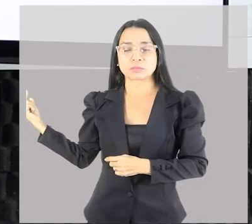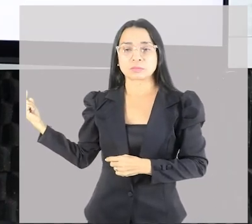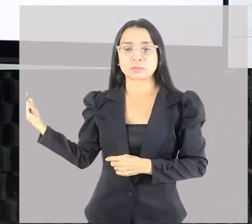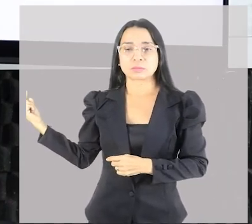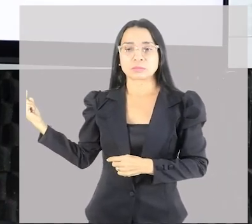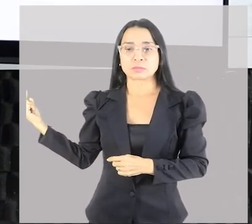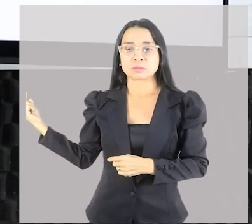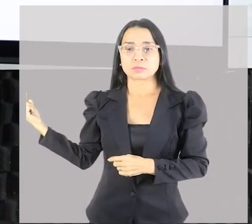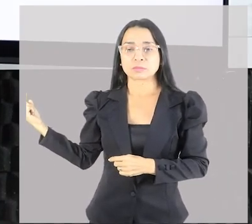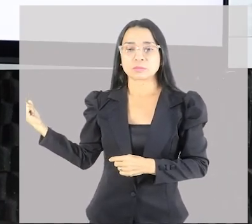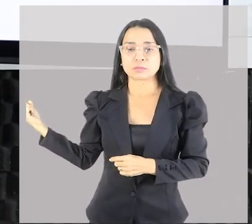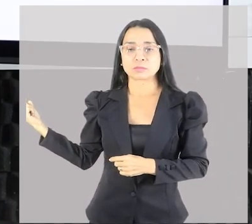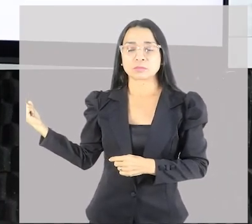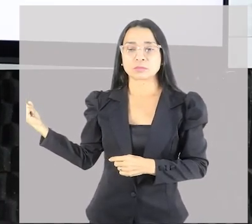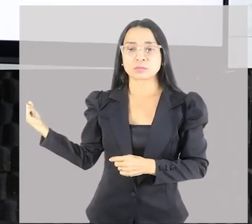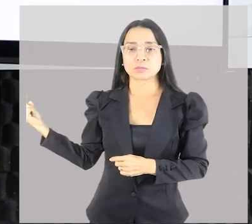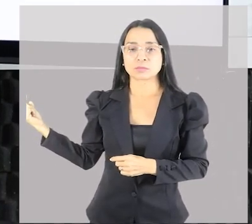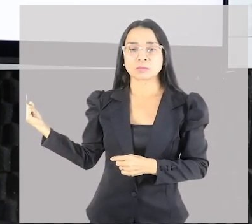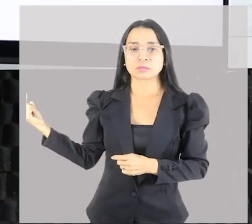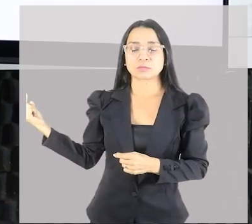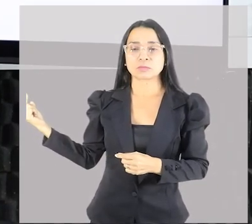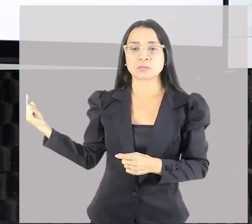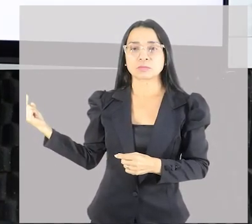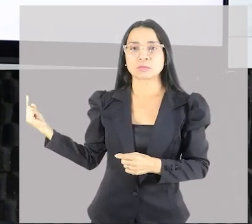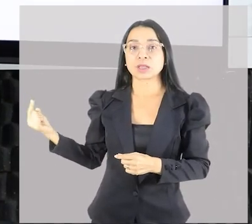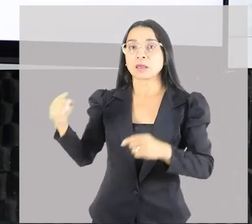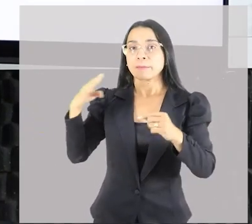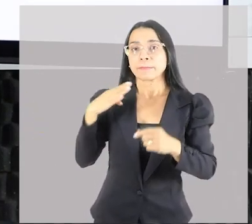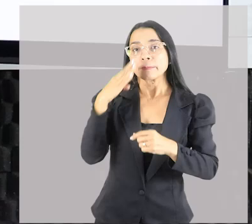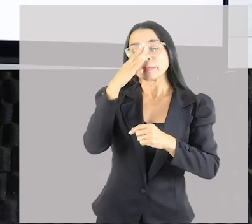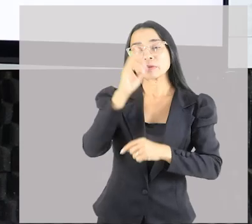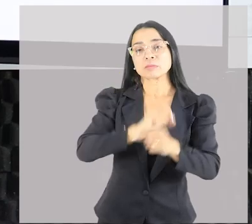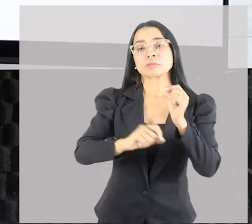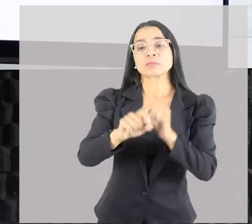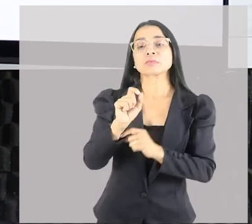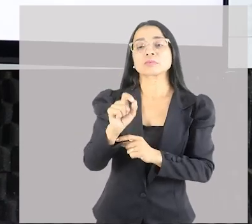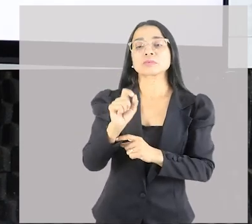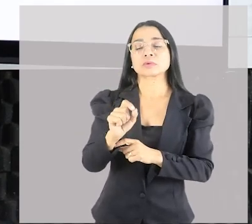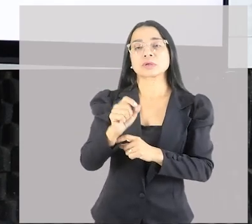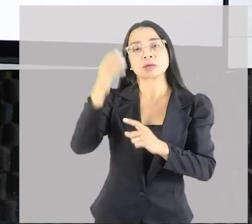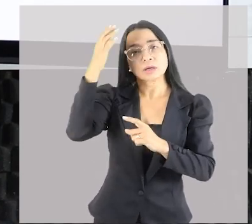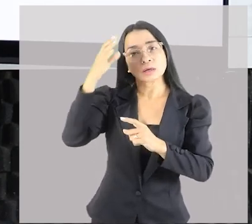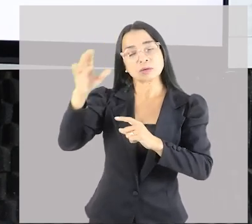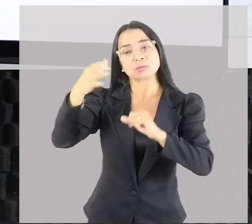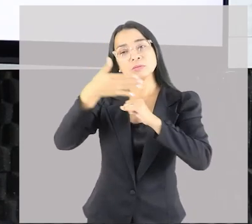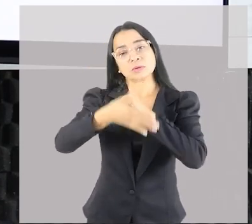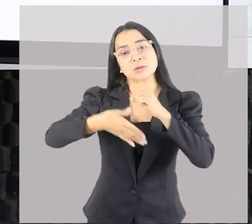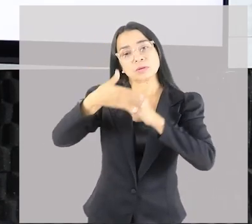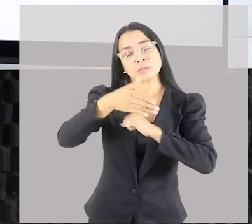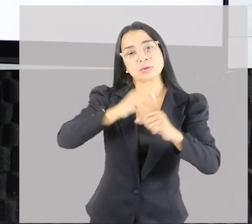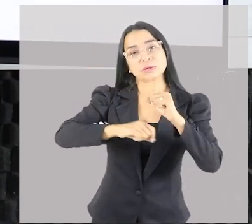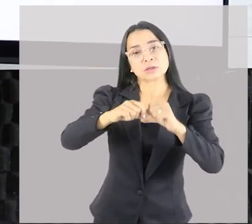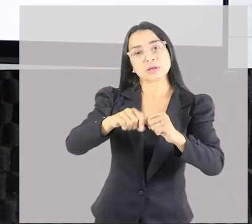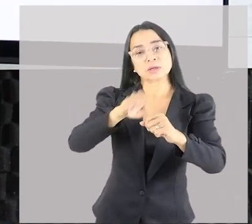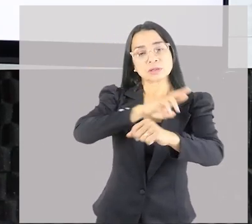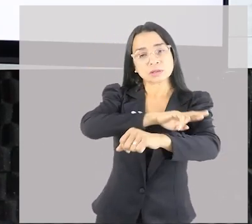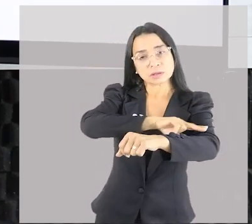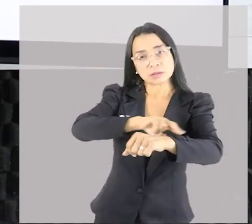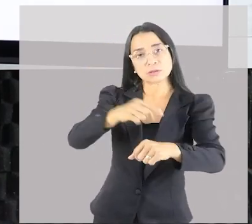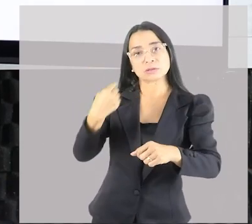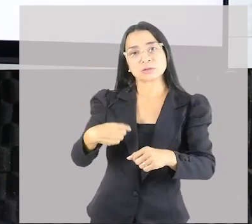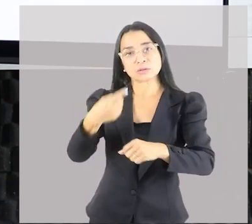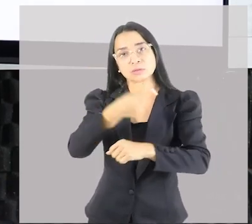culturais formadoras de identidades que compõem o Brasil, principalmente, né, a cultura baseada na etnia nossa,